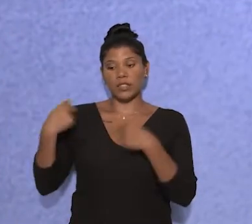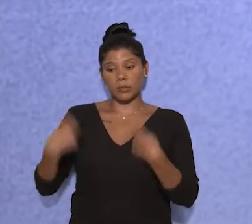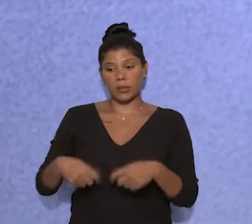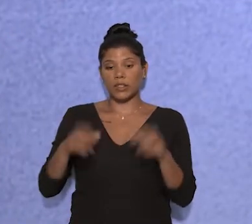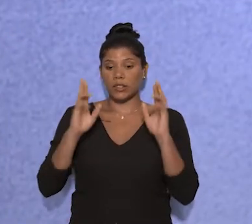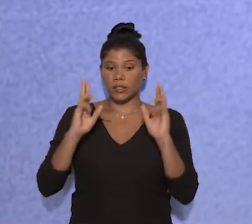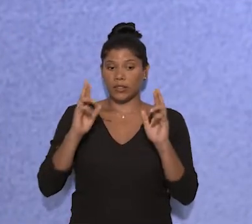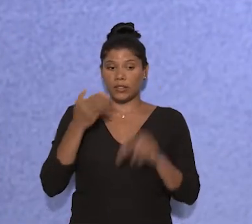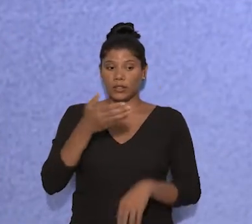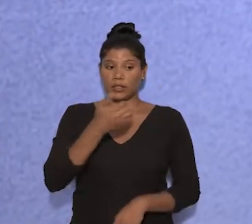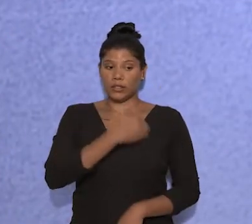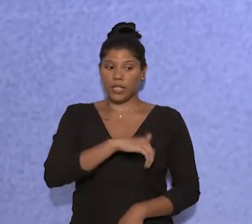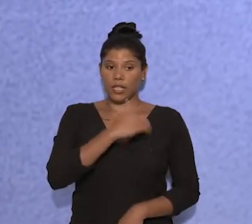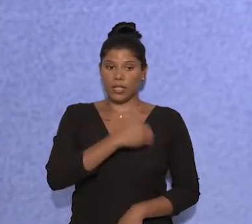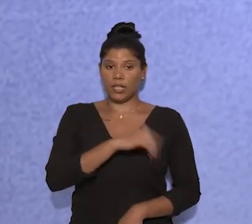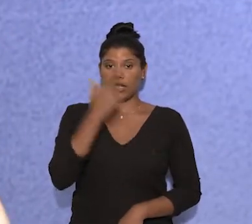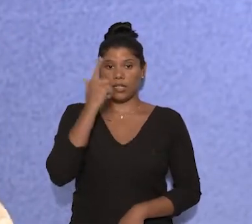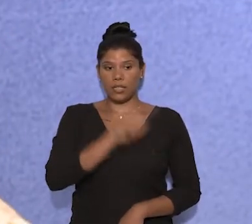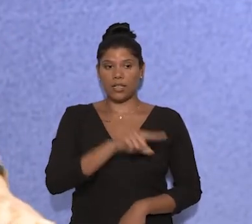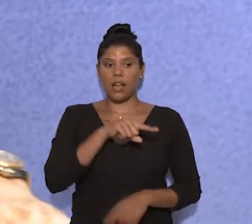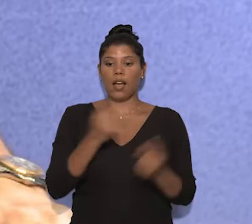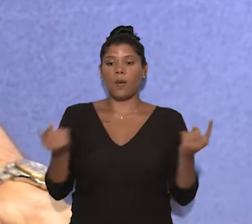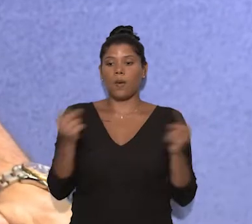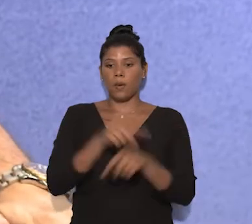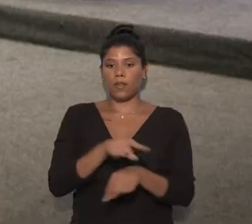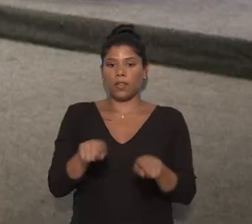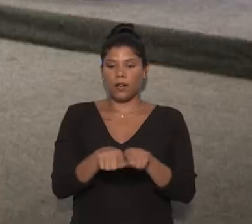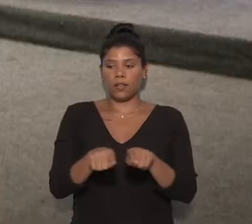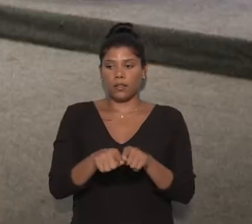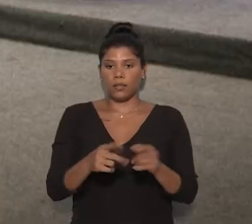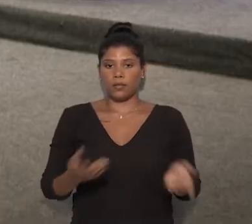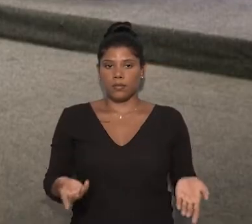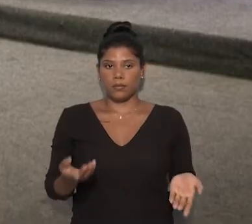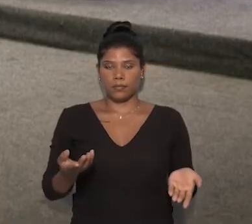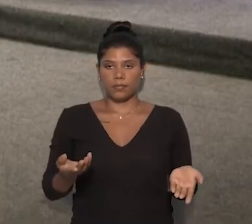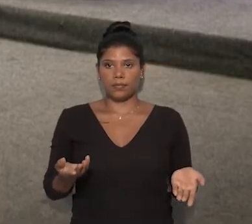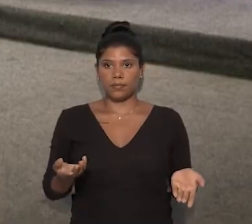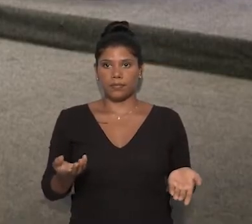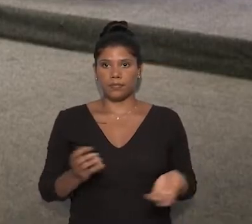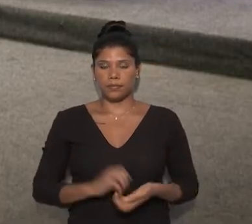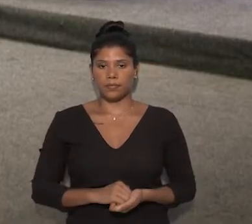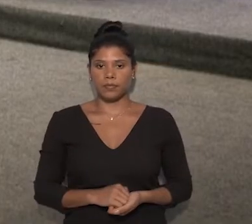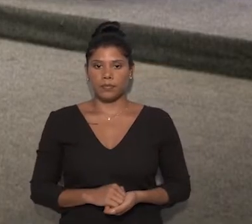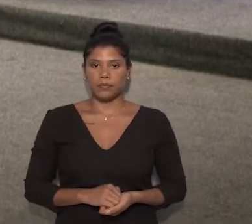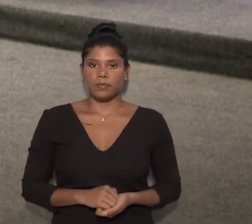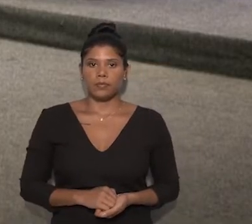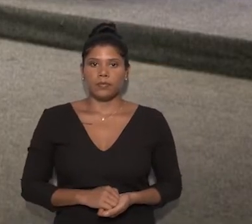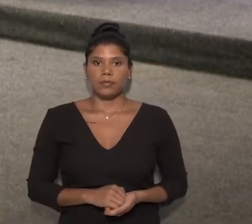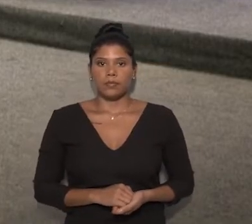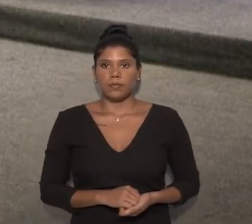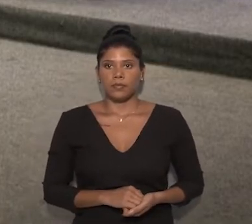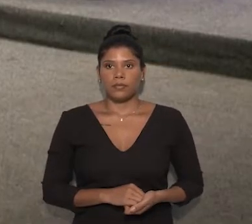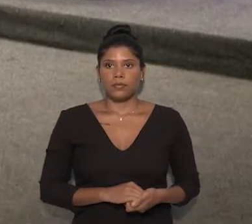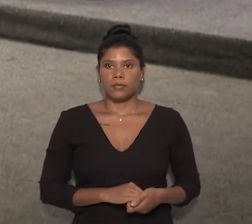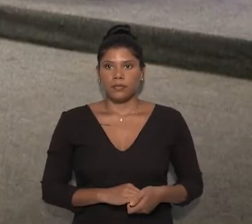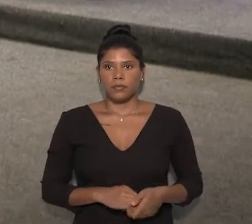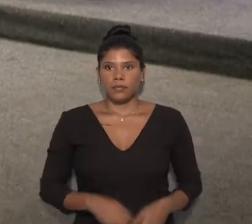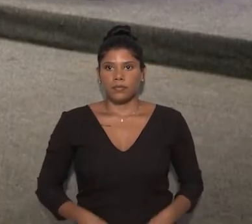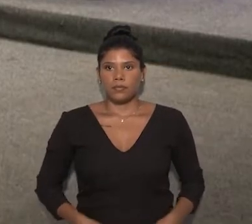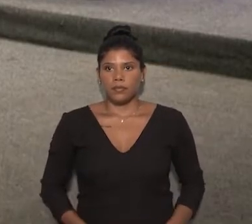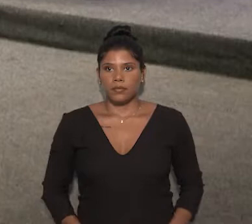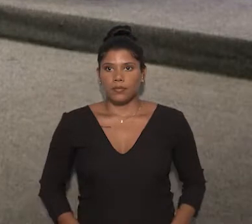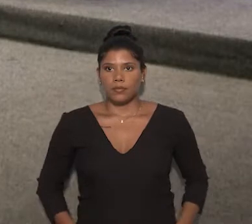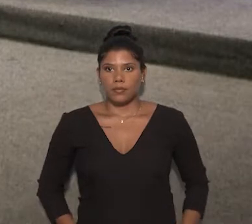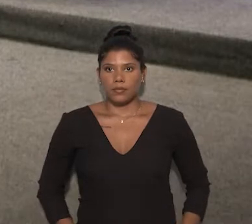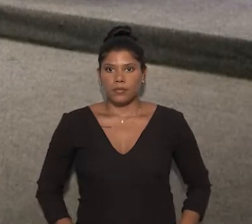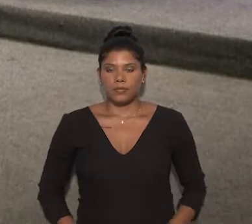e a torcida do Ceará torcer pelo Fortaleza. Mas o pior é que eles nem torcem. Um seca o outro e depois... Não torce, o torcedor apaixonado. Olha a tabela e diz assim, rapaz, até